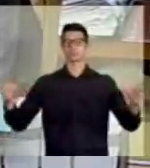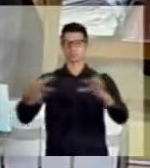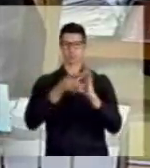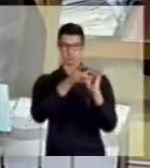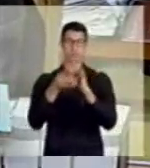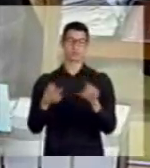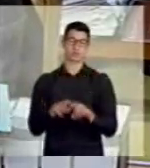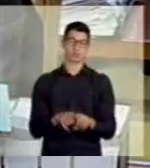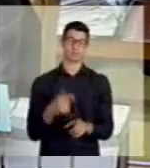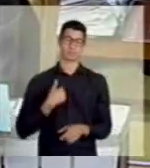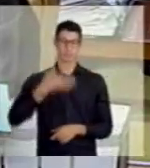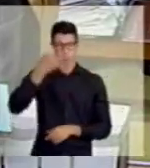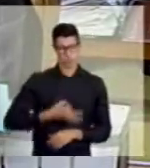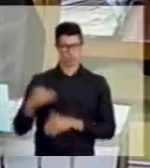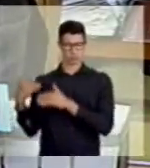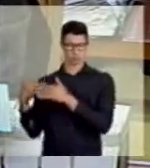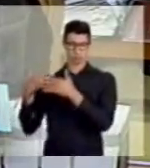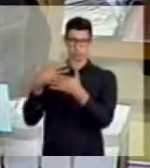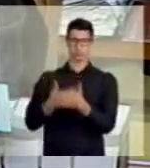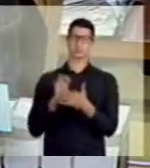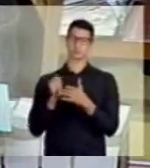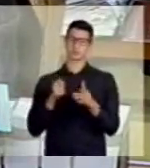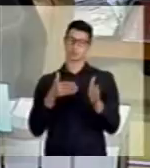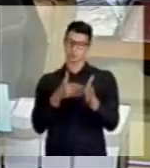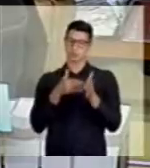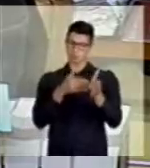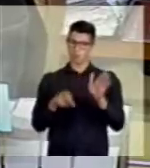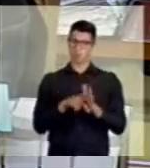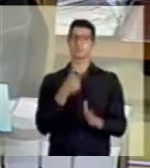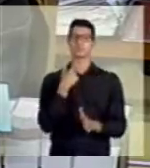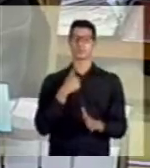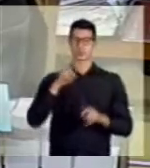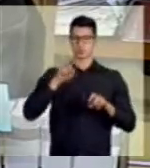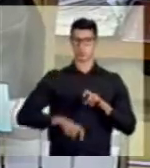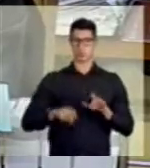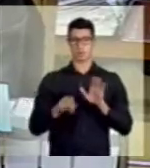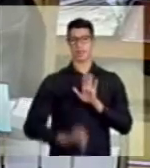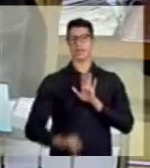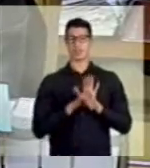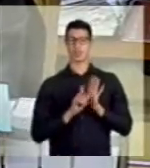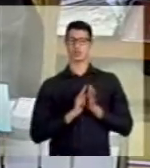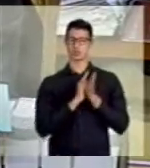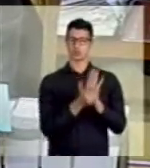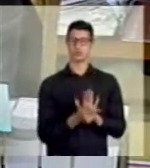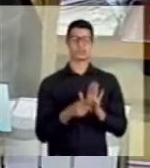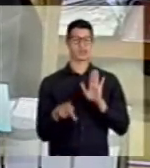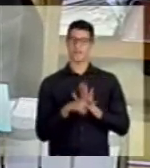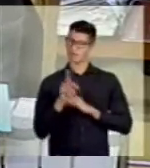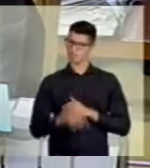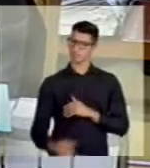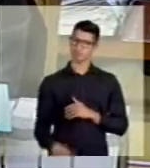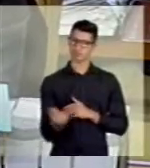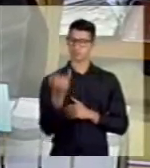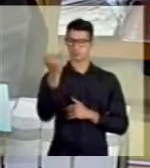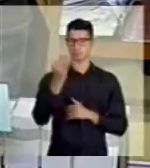certo, presente esse contexto, que a orientação sexual e a identidade de gênero são